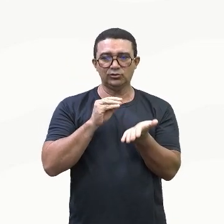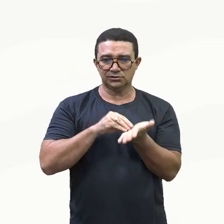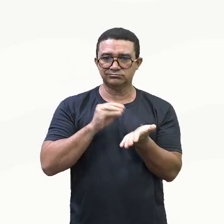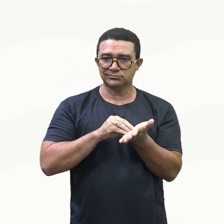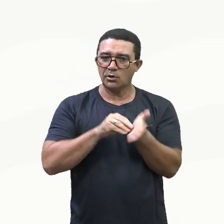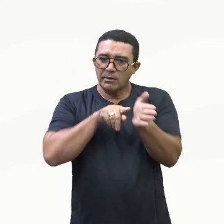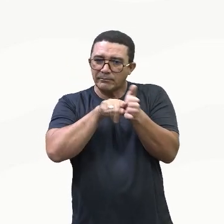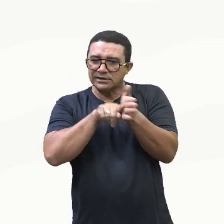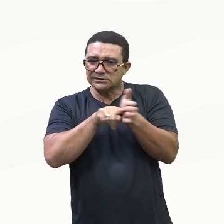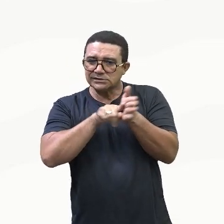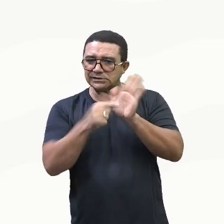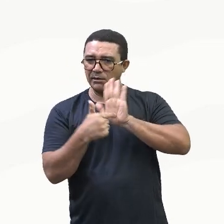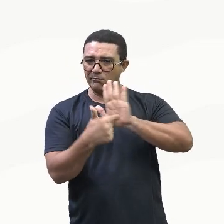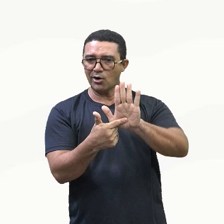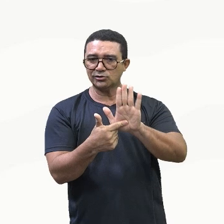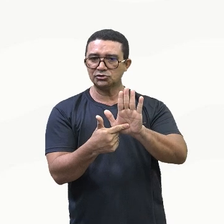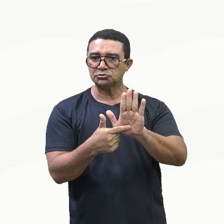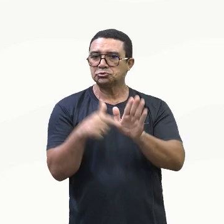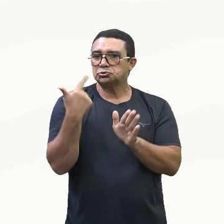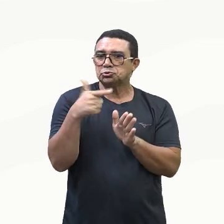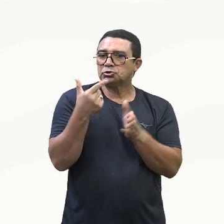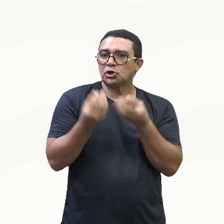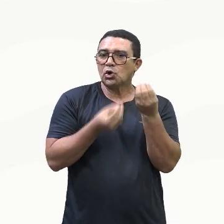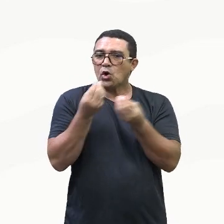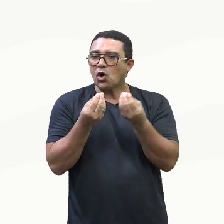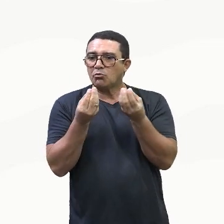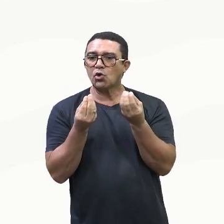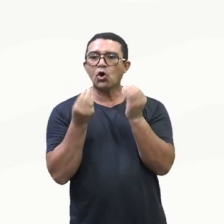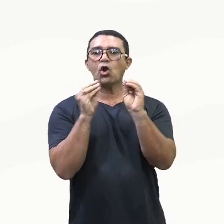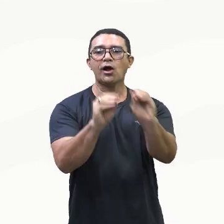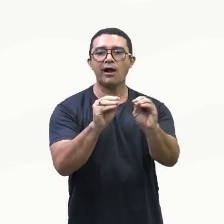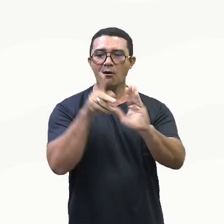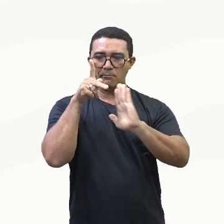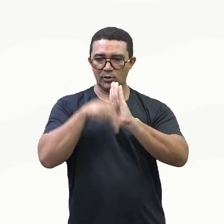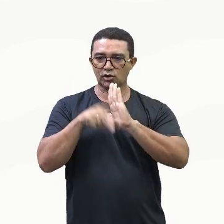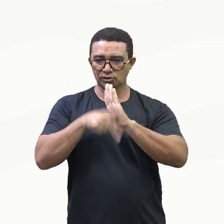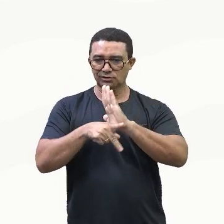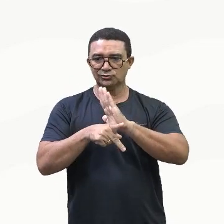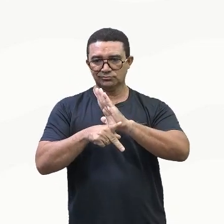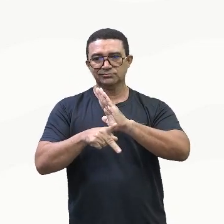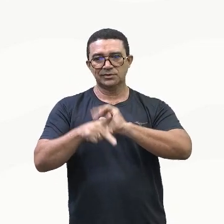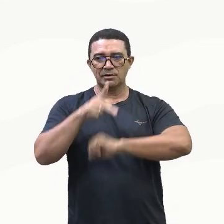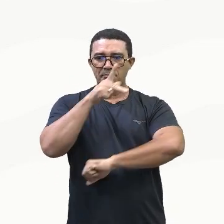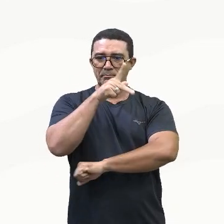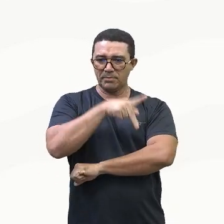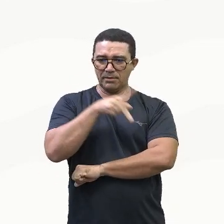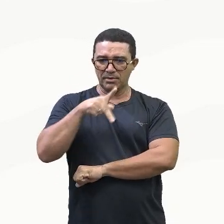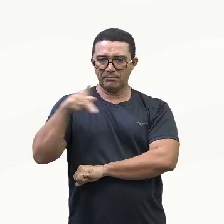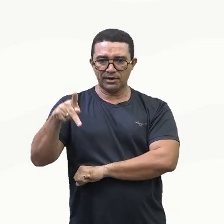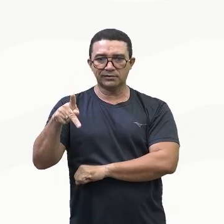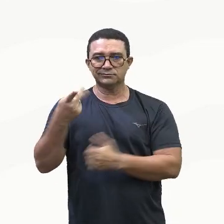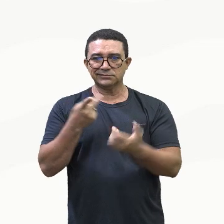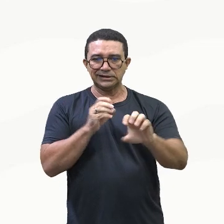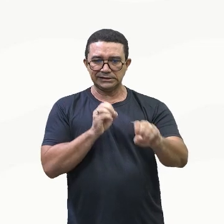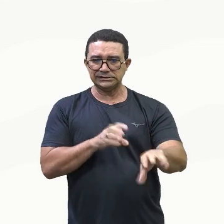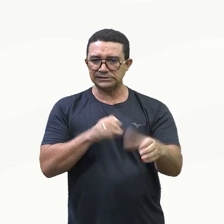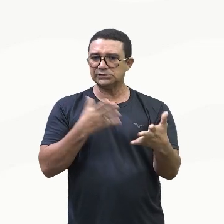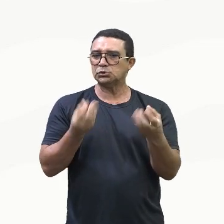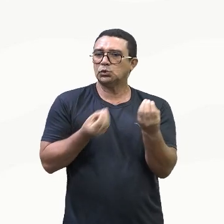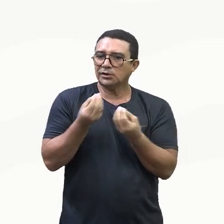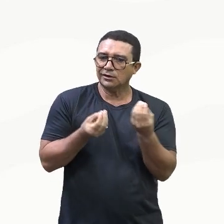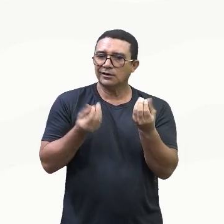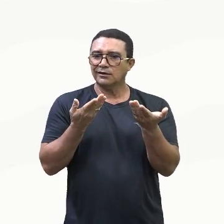apontam que não há explicitamente a inserção no projeto pedagógico e nos planos de ensino questões sobre a